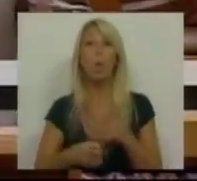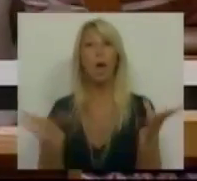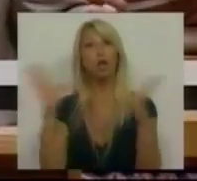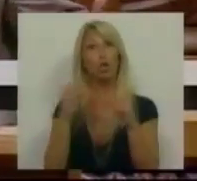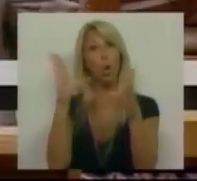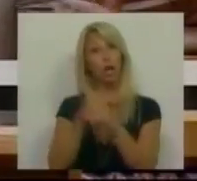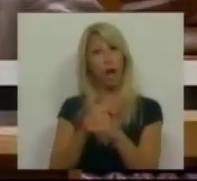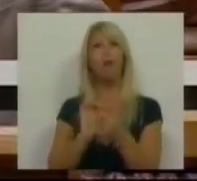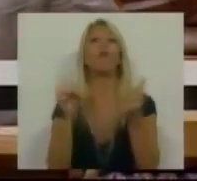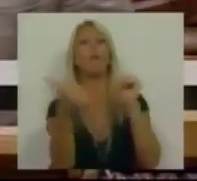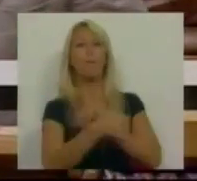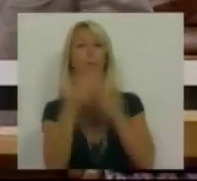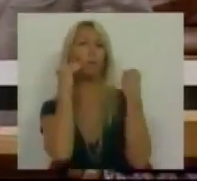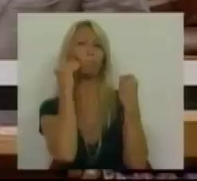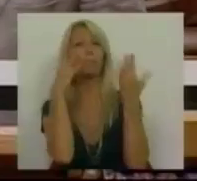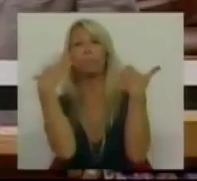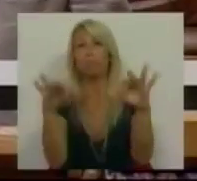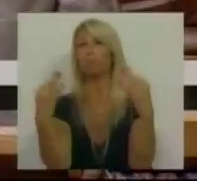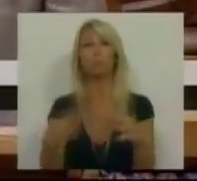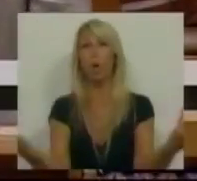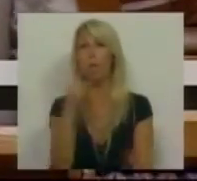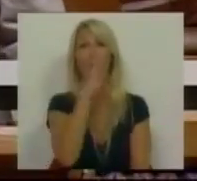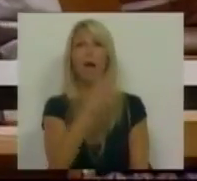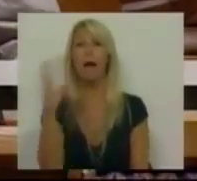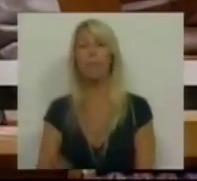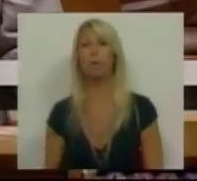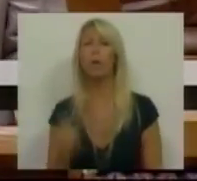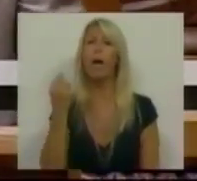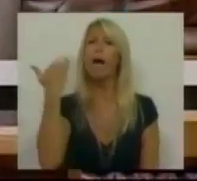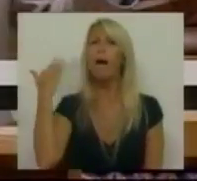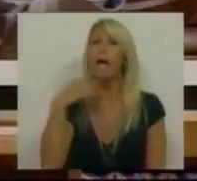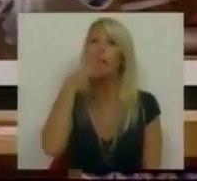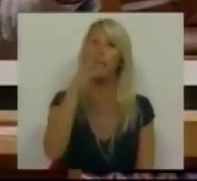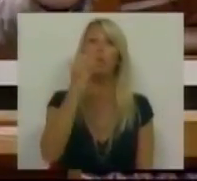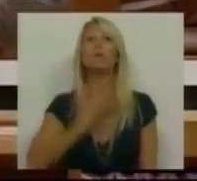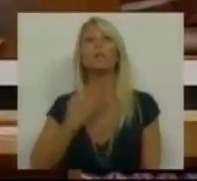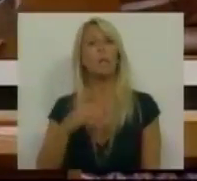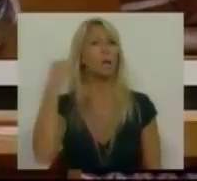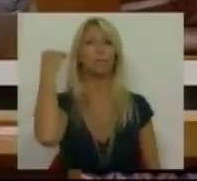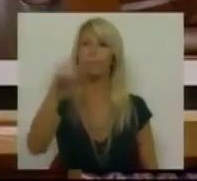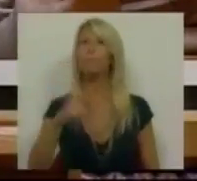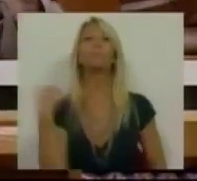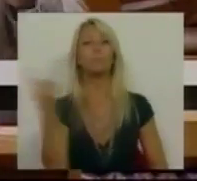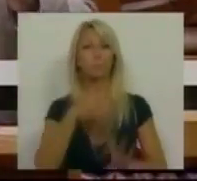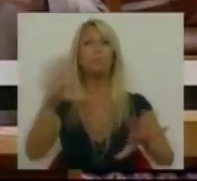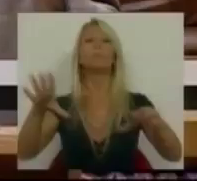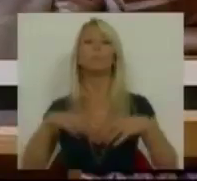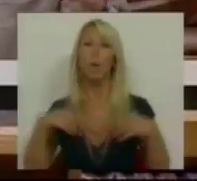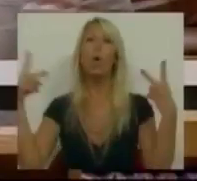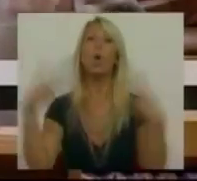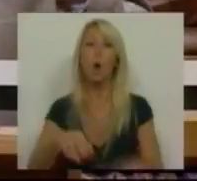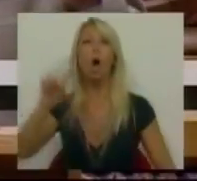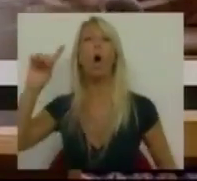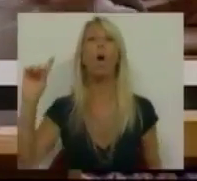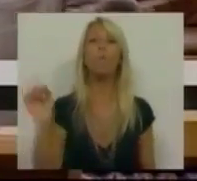extraordinário passa a ser ordinário, passa a ser habitual. Há pouco dizia-nos o CDS não. Nós aceitaremos cortar